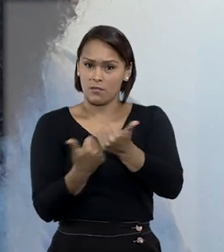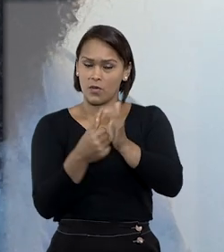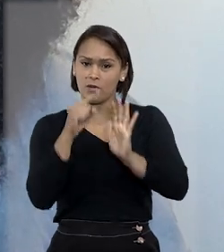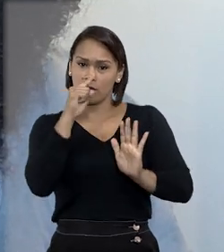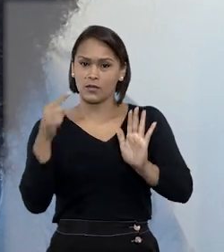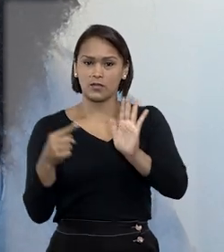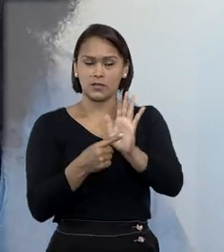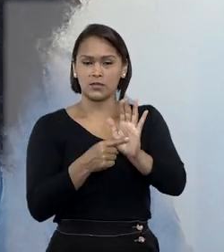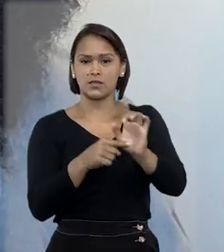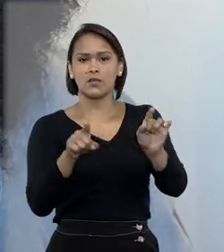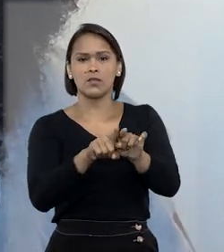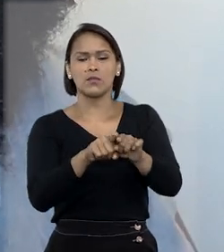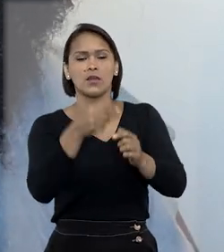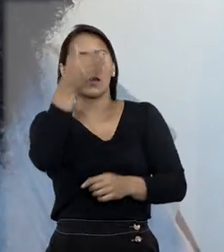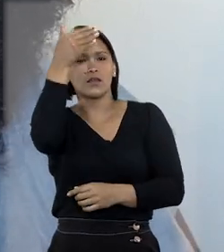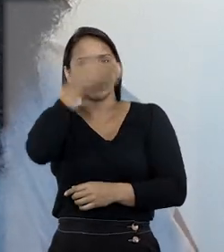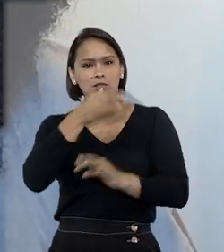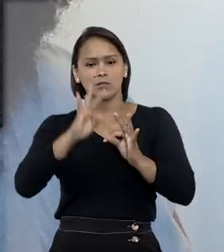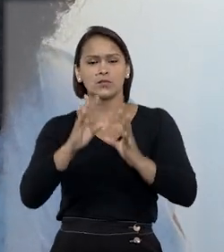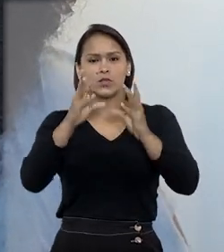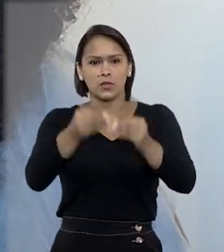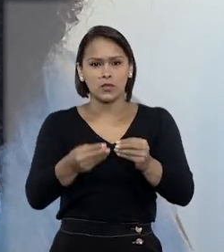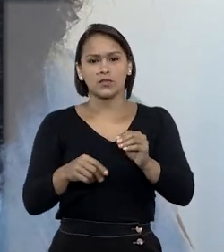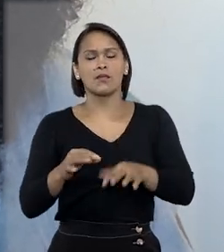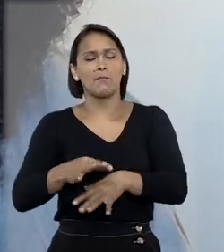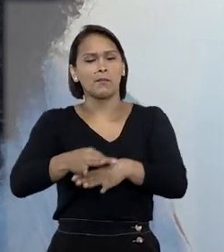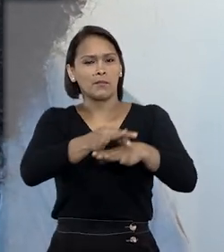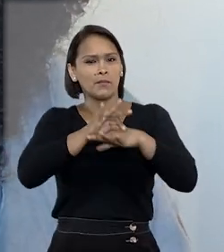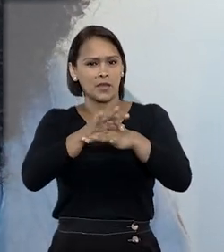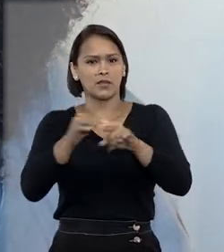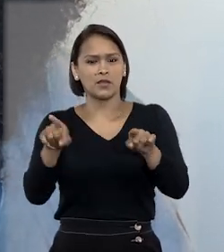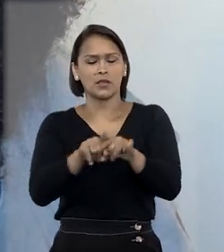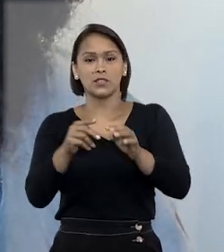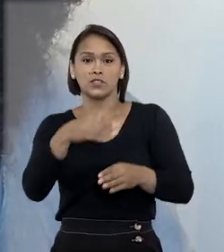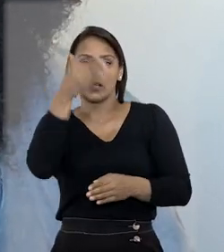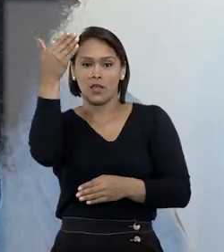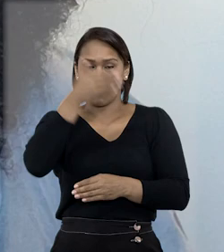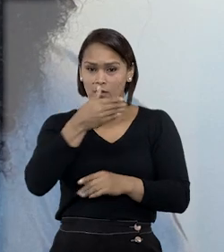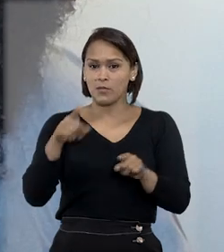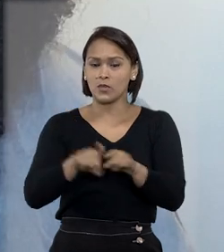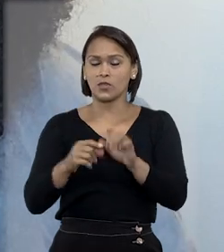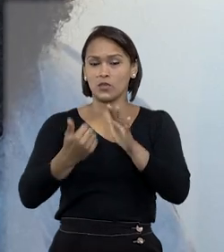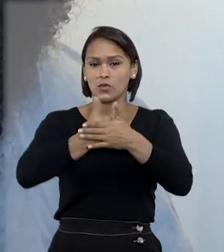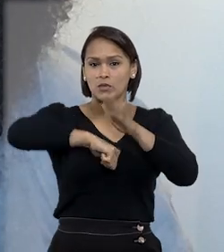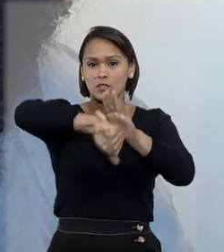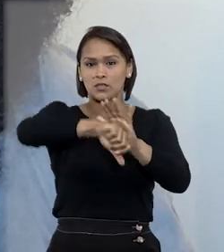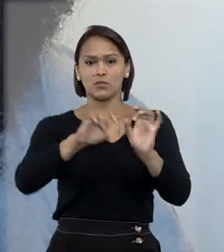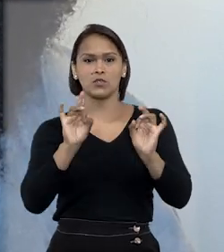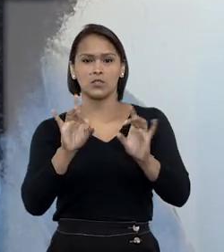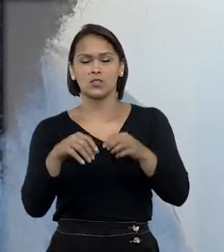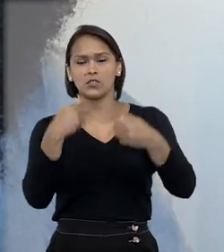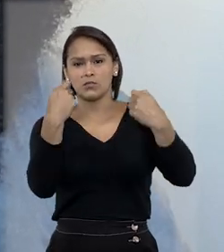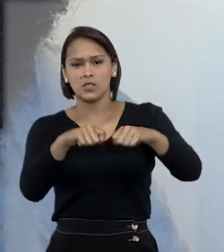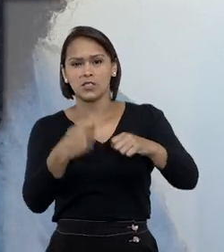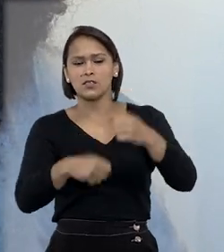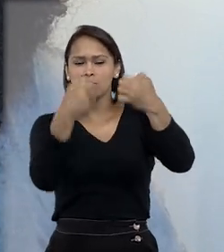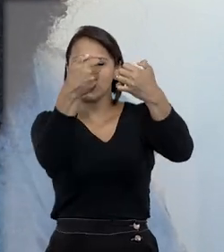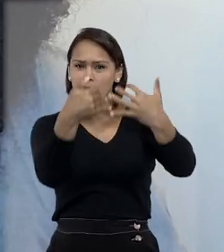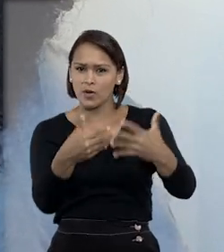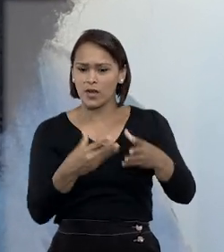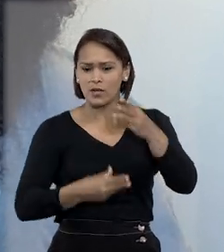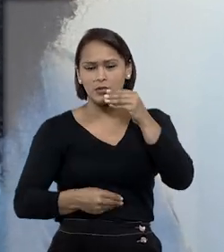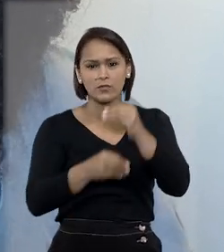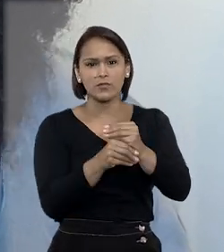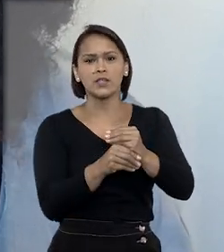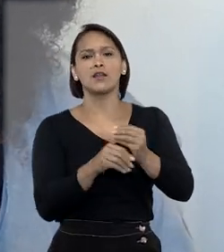corroborem acusação tendo em vista que as provas conclusivas da materialidade e da autoria do crime são necessárias para